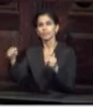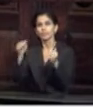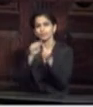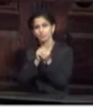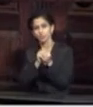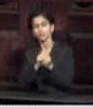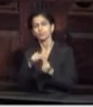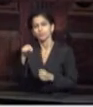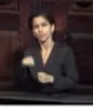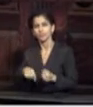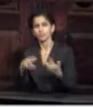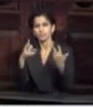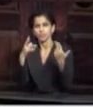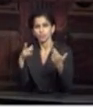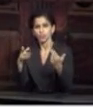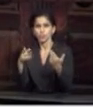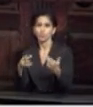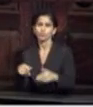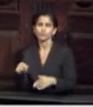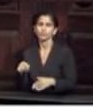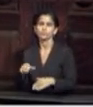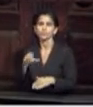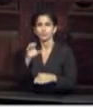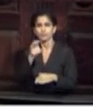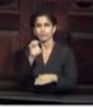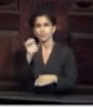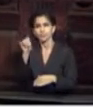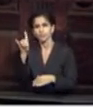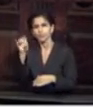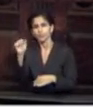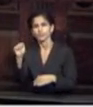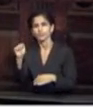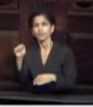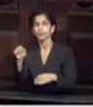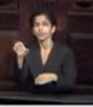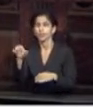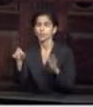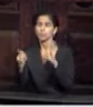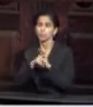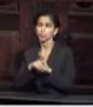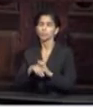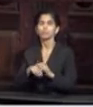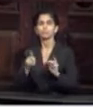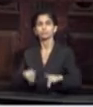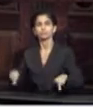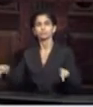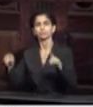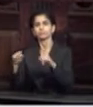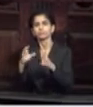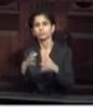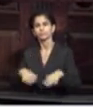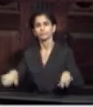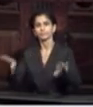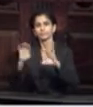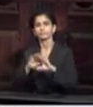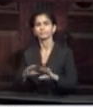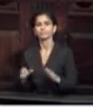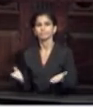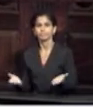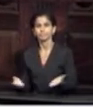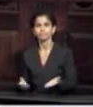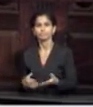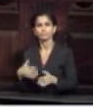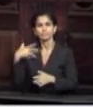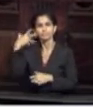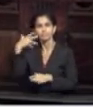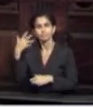povo fluminense. A SEDAI é do povo e a SEDAI tem que continuar com o povo do Rio de Janeiro. E para encerrar o meu